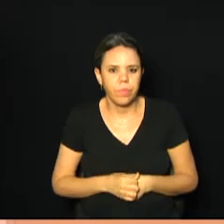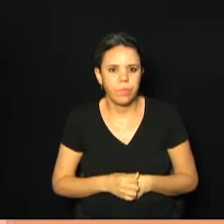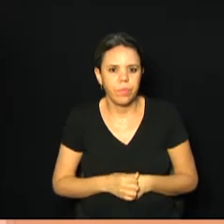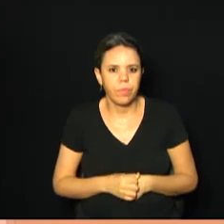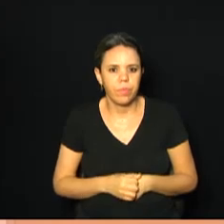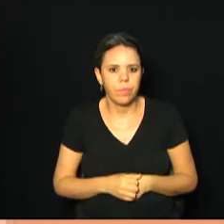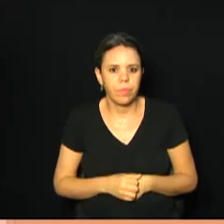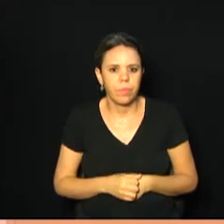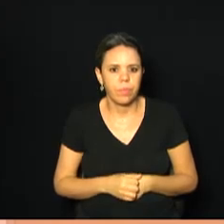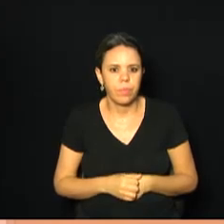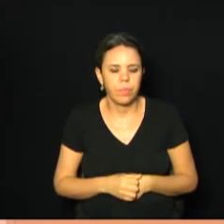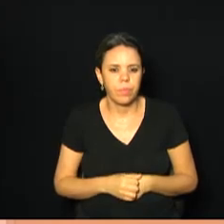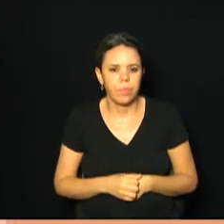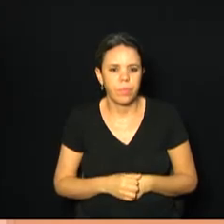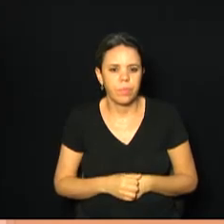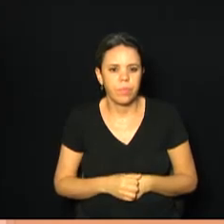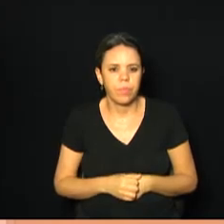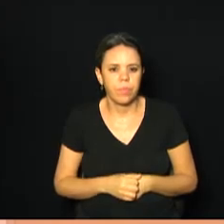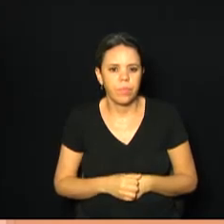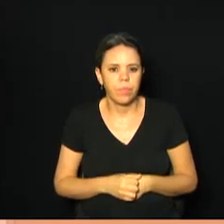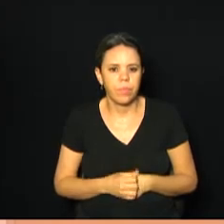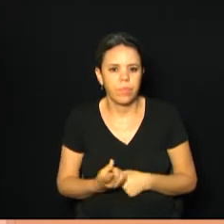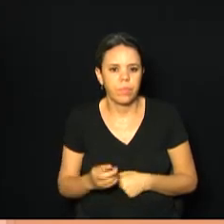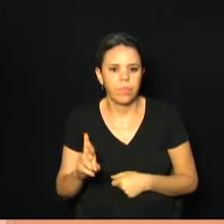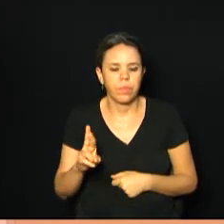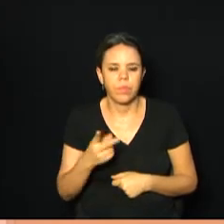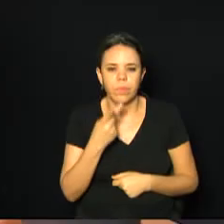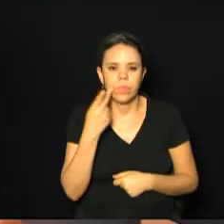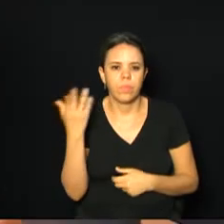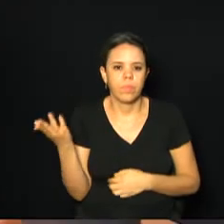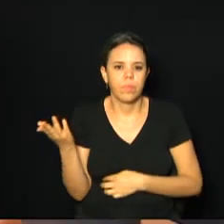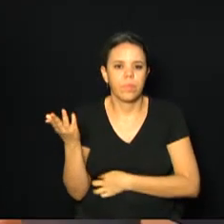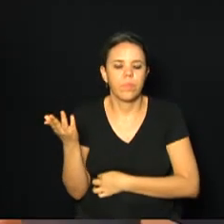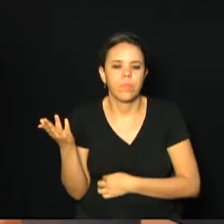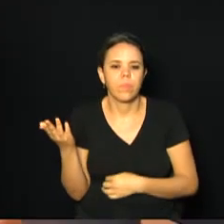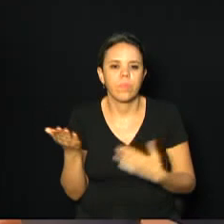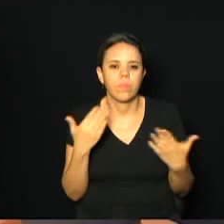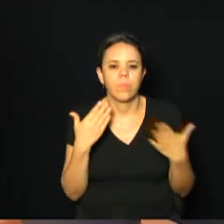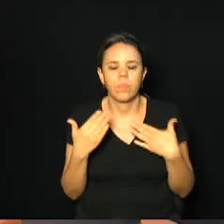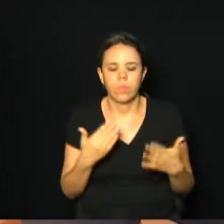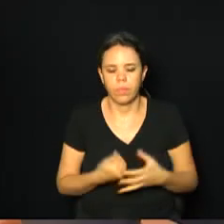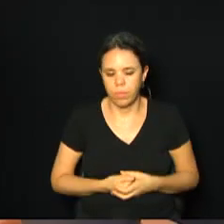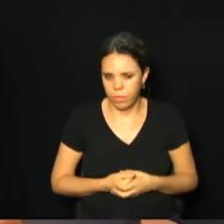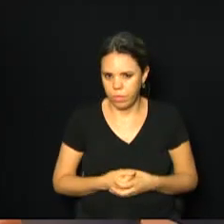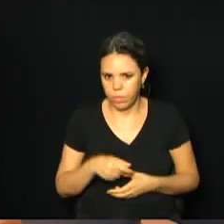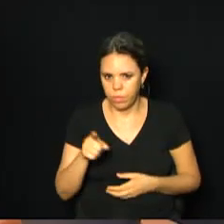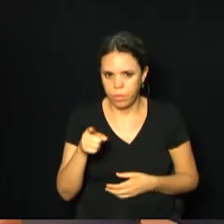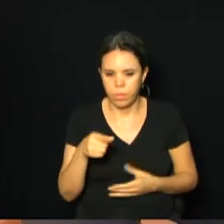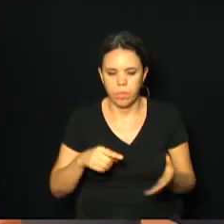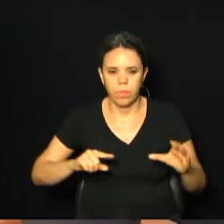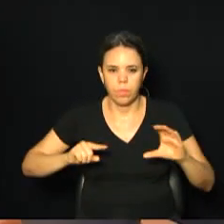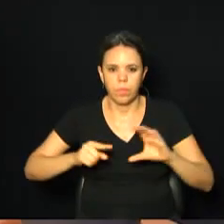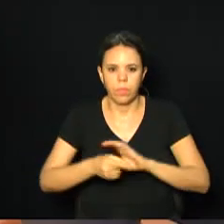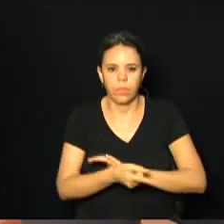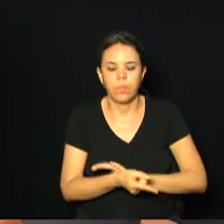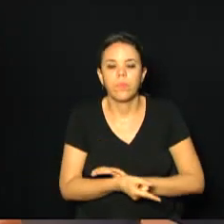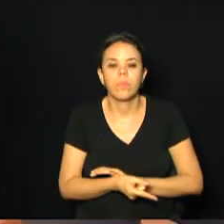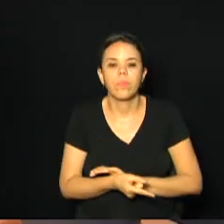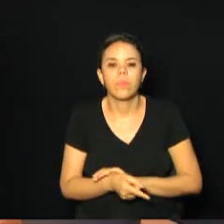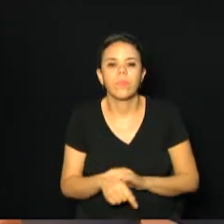E como o doutor disse ali, né, que é um debate que, se você for aprofundar,